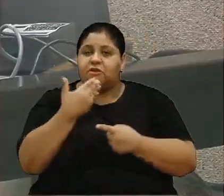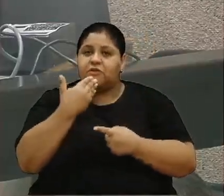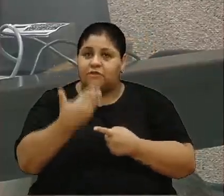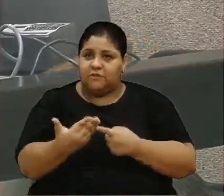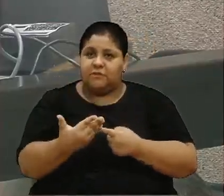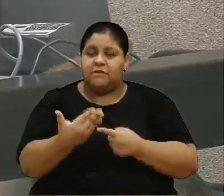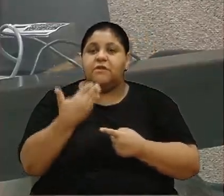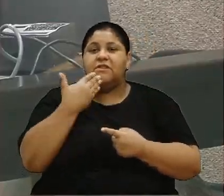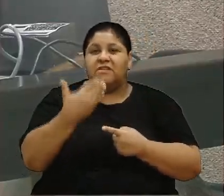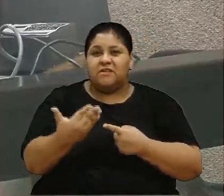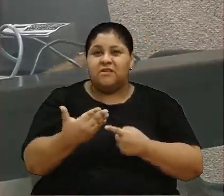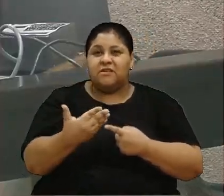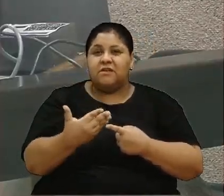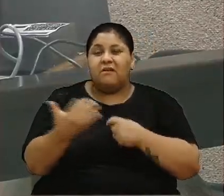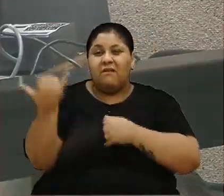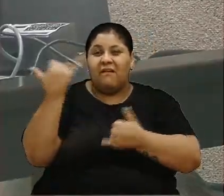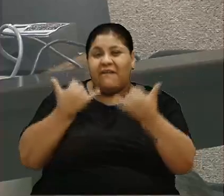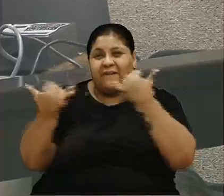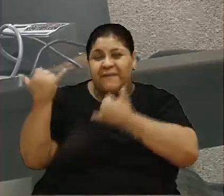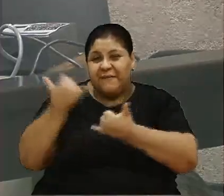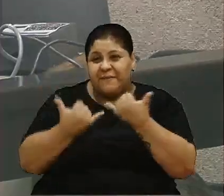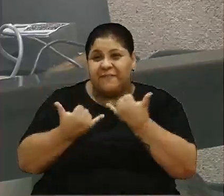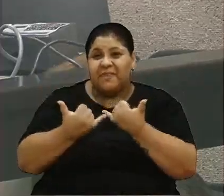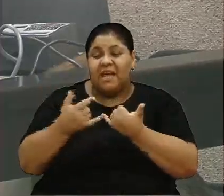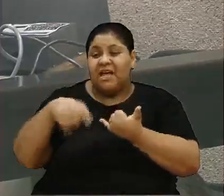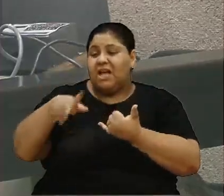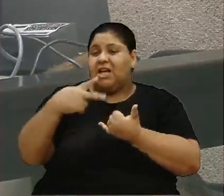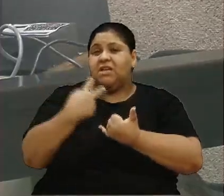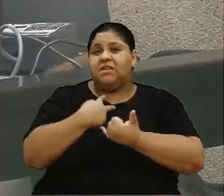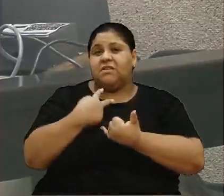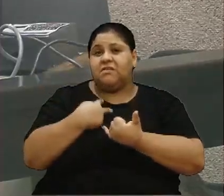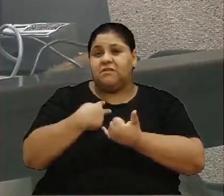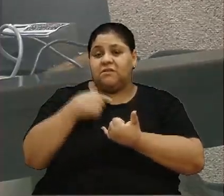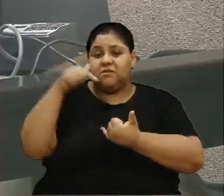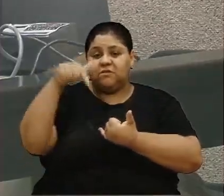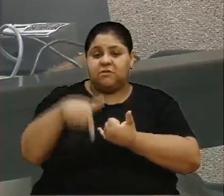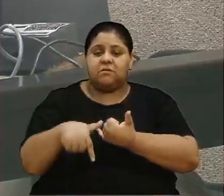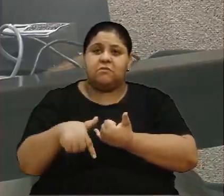A gente pede que a gente seja informado. A gente não pode vir aqui